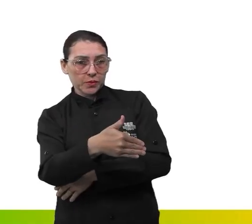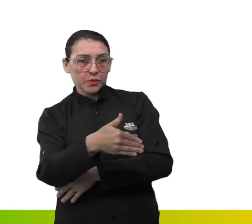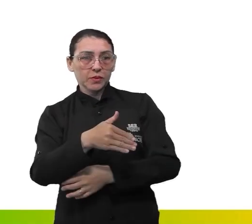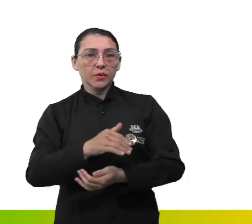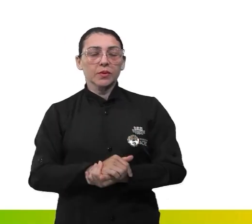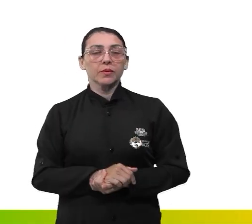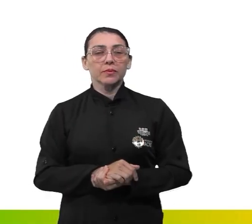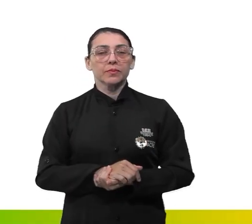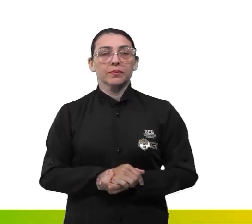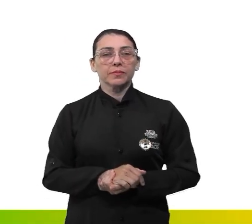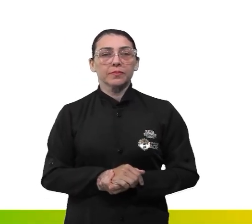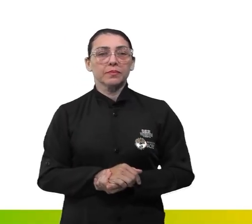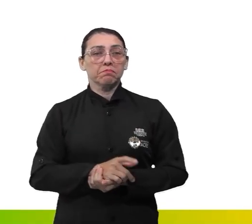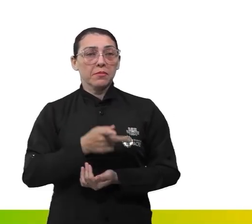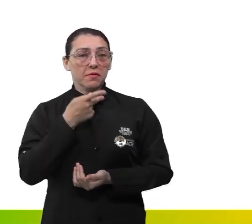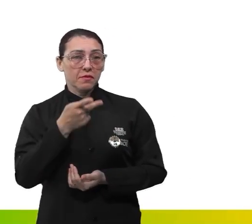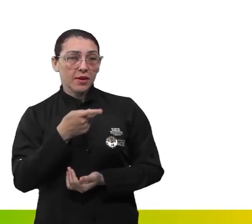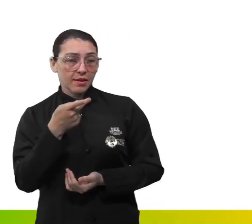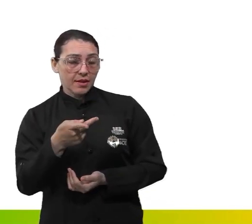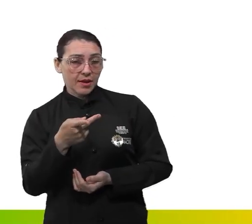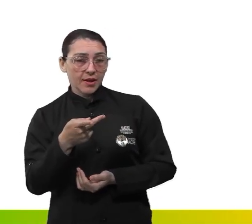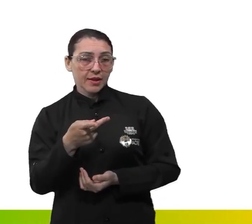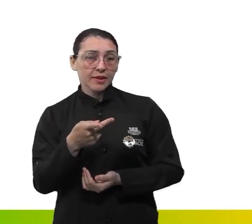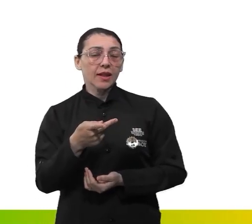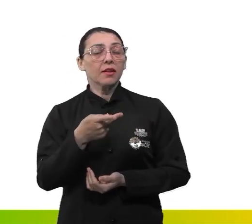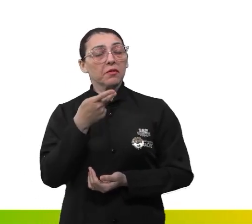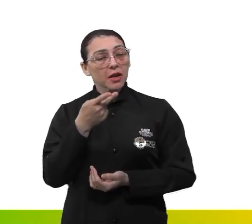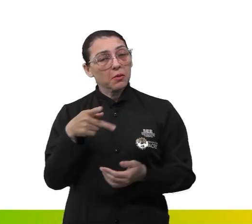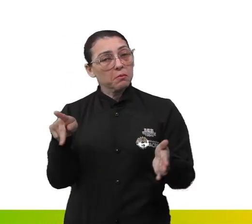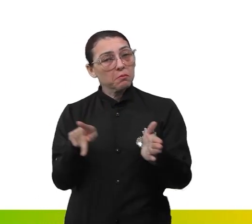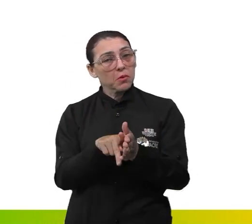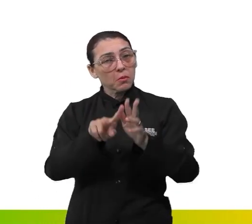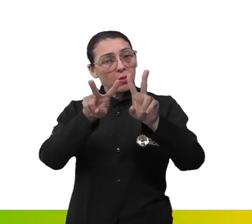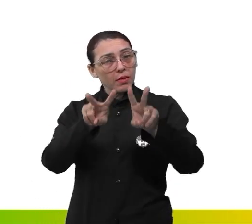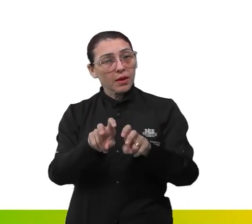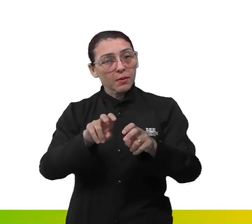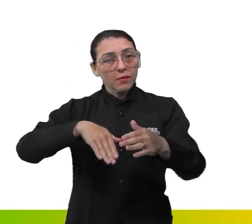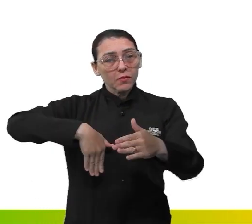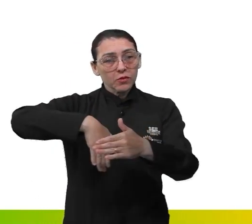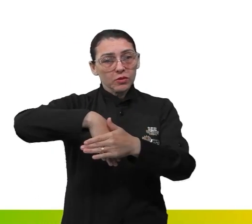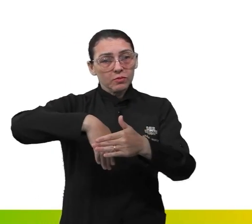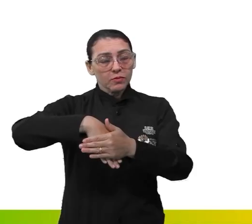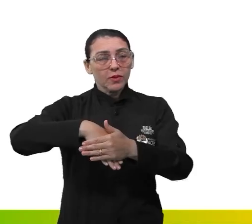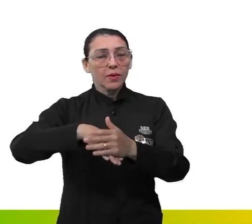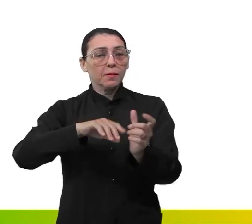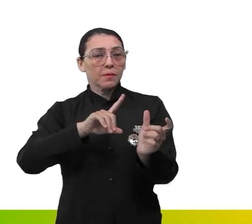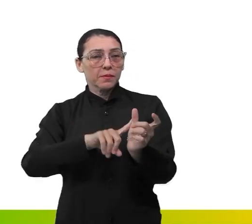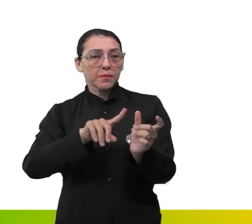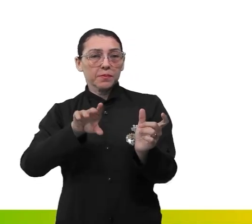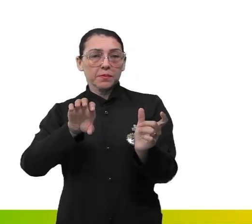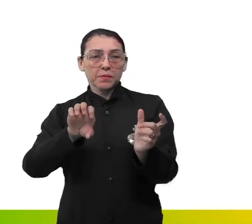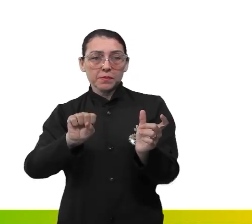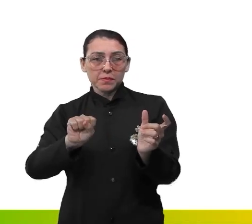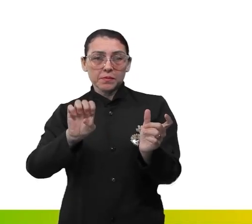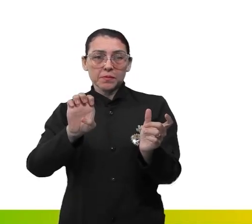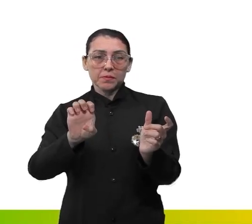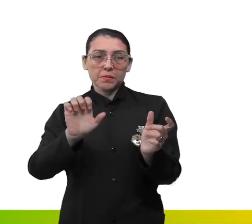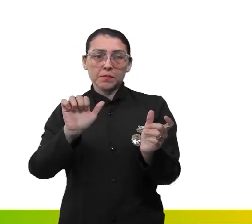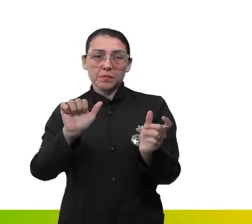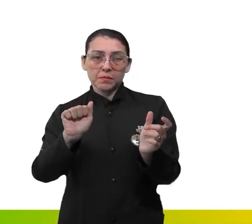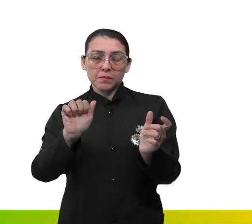about football. Para falar que ela está falando sobre futebol. Então, a palavra season, que